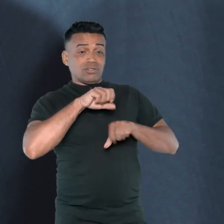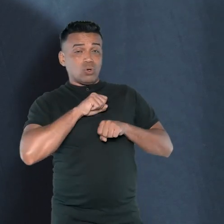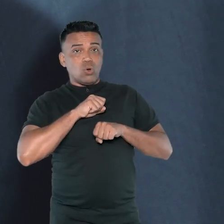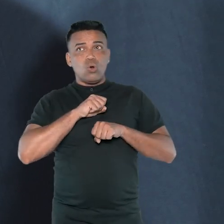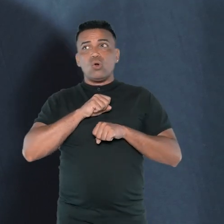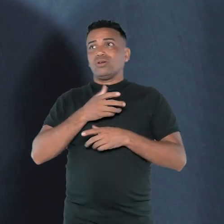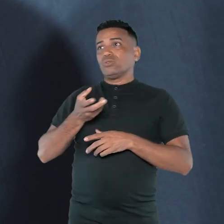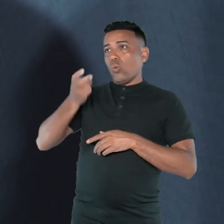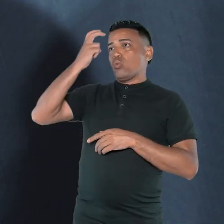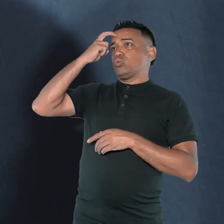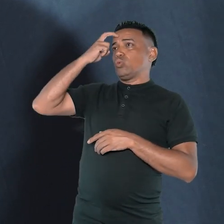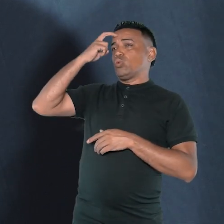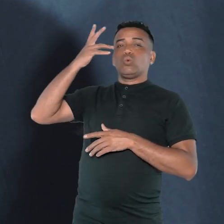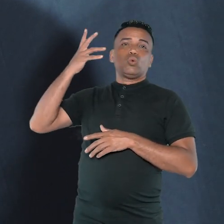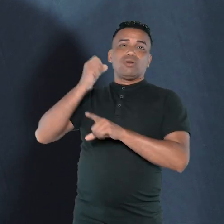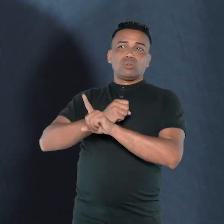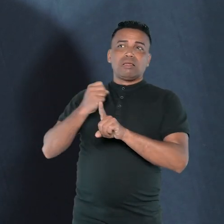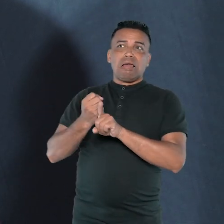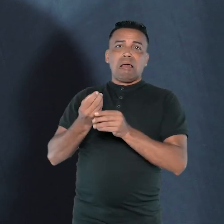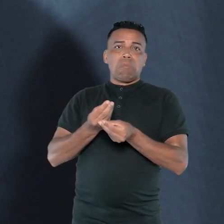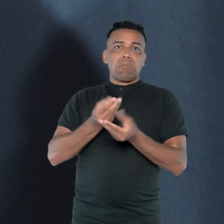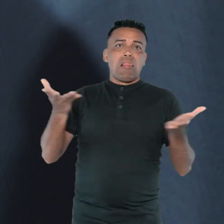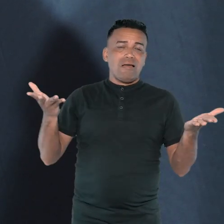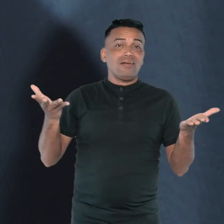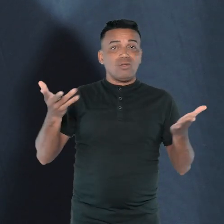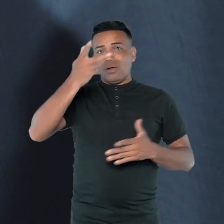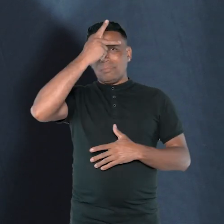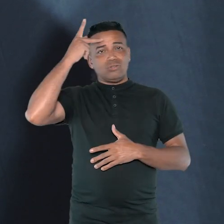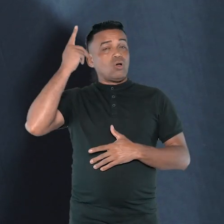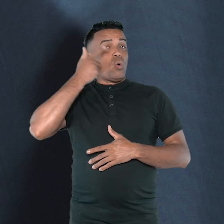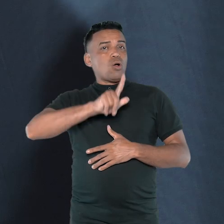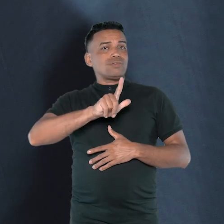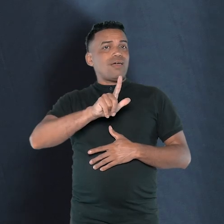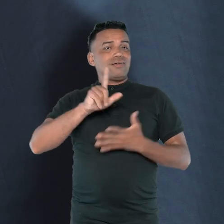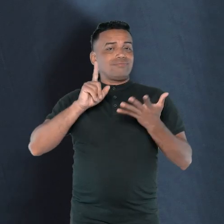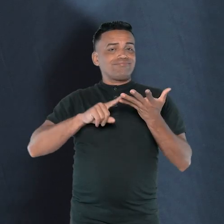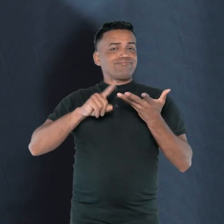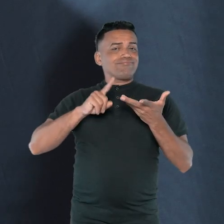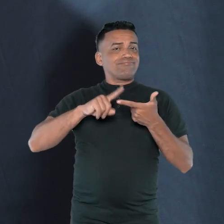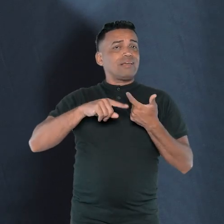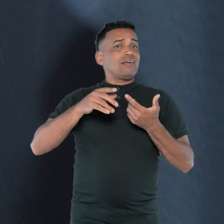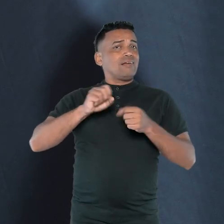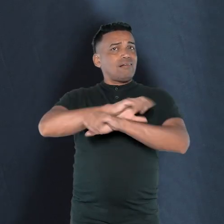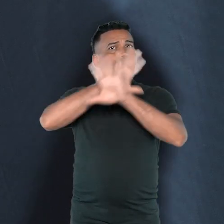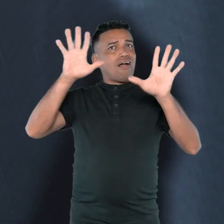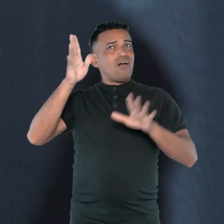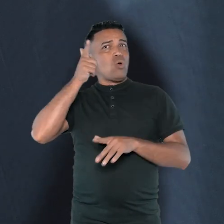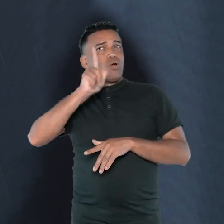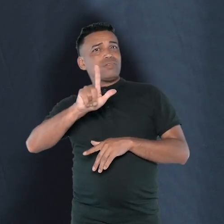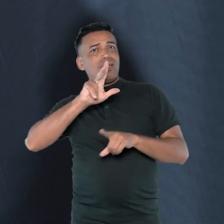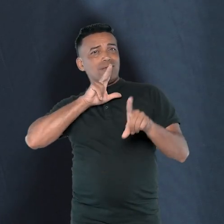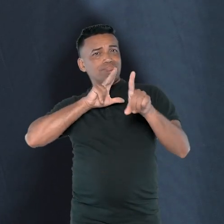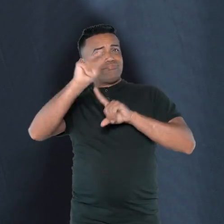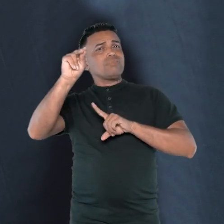da cultura, dessas determinações muito bem estabelecidas, é o que o sujeito consegue fazer a partir de pontos de indeterminação,